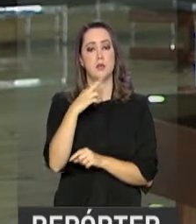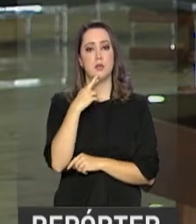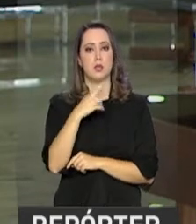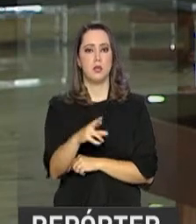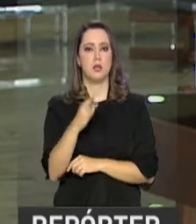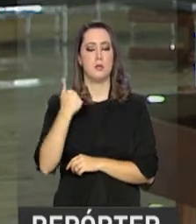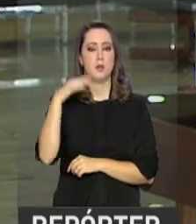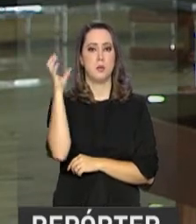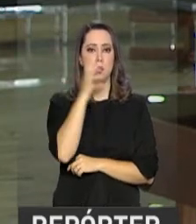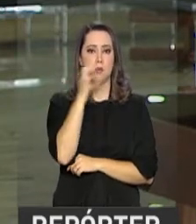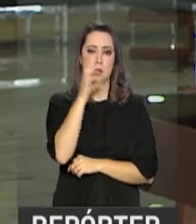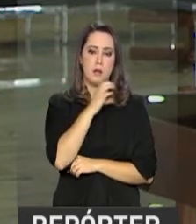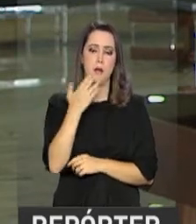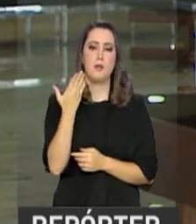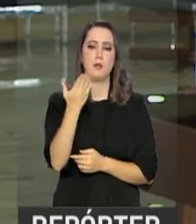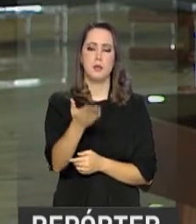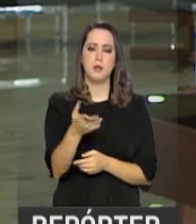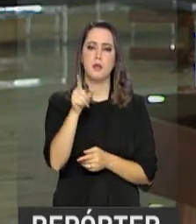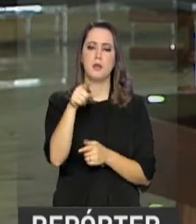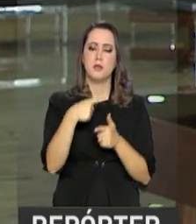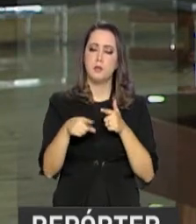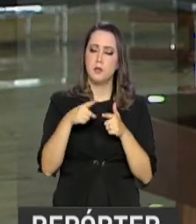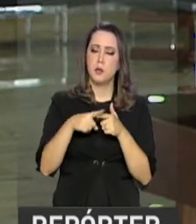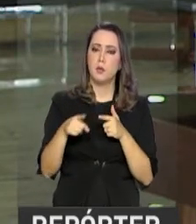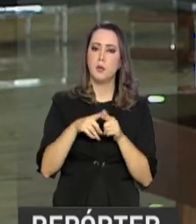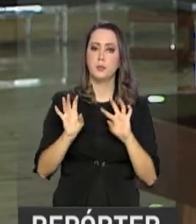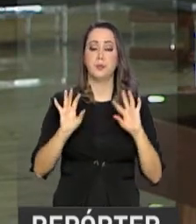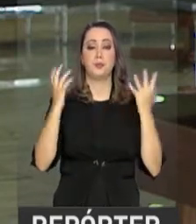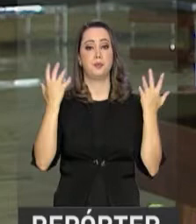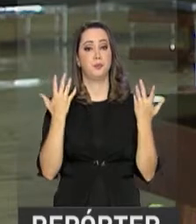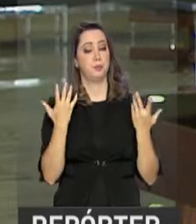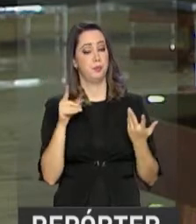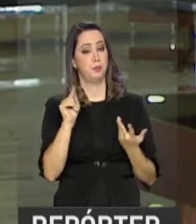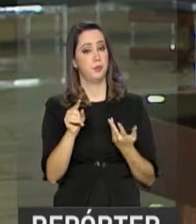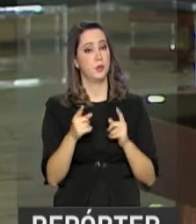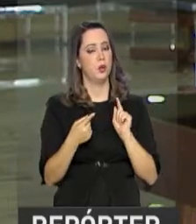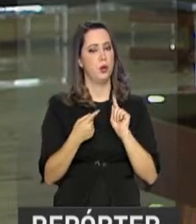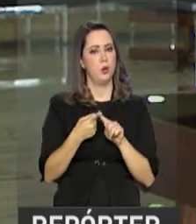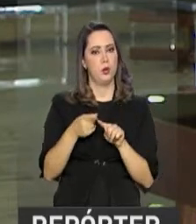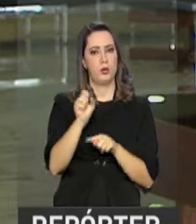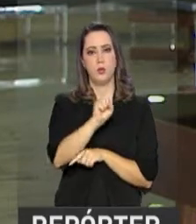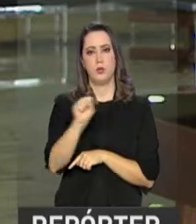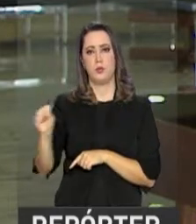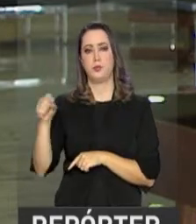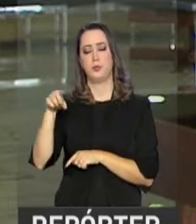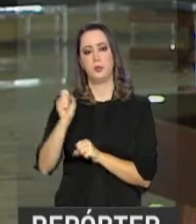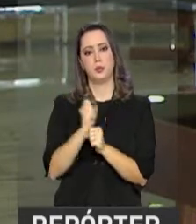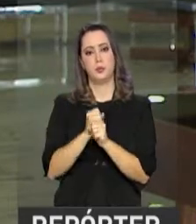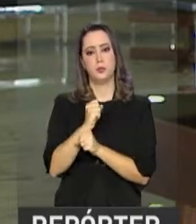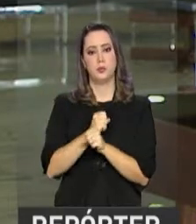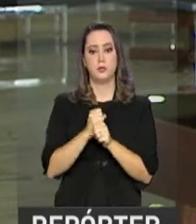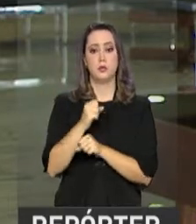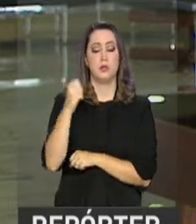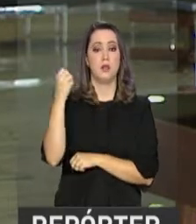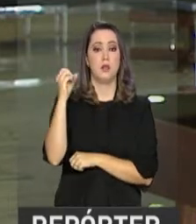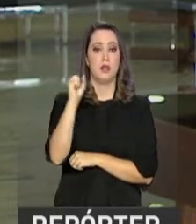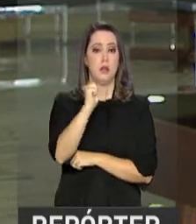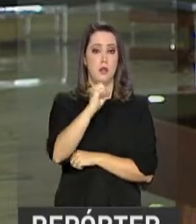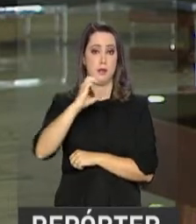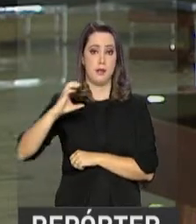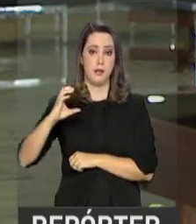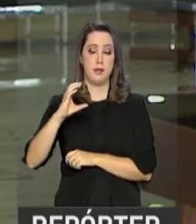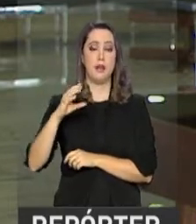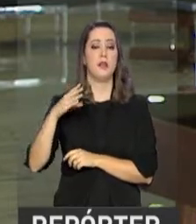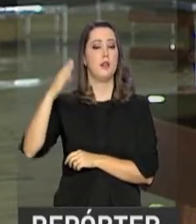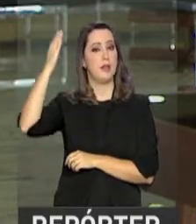mais rápida a esses fenômenos climáticos no primeiro semestre deste ano santa catarina e paraná